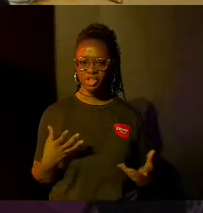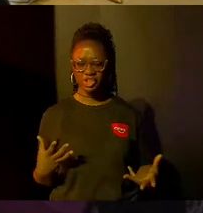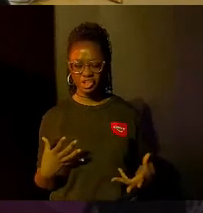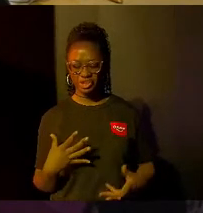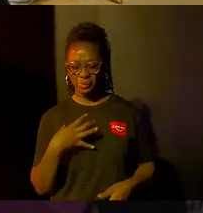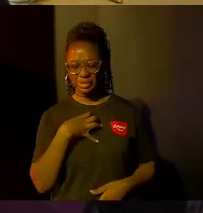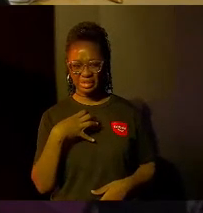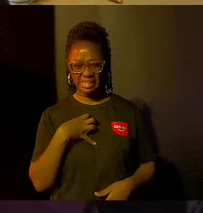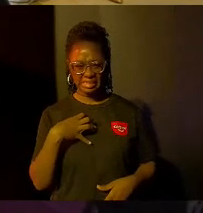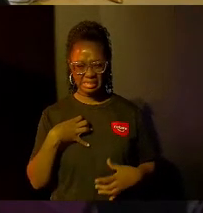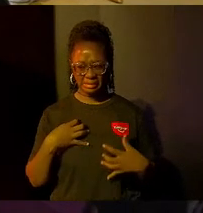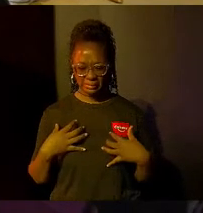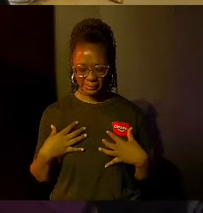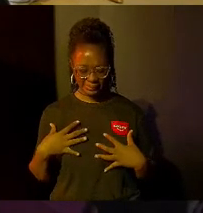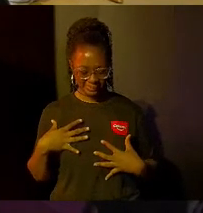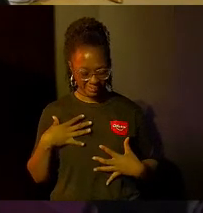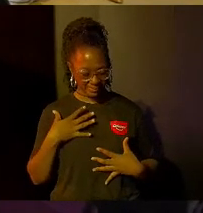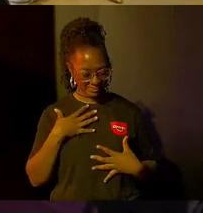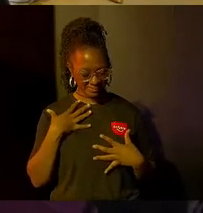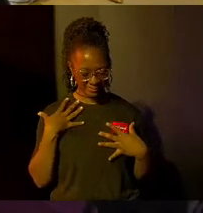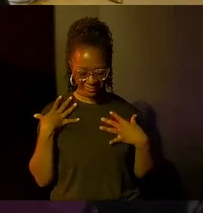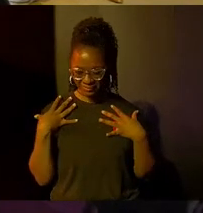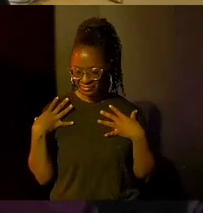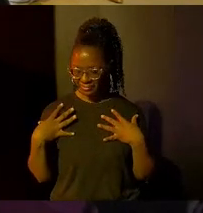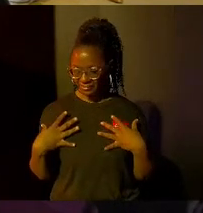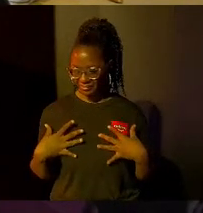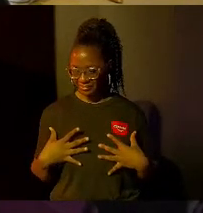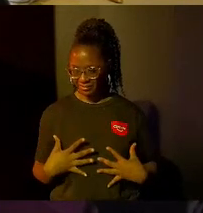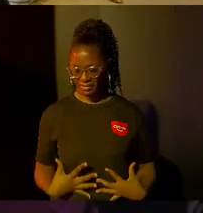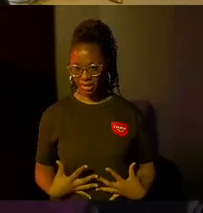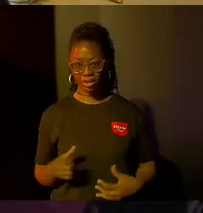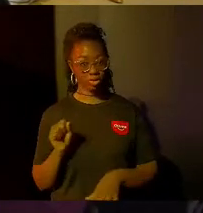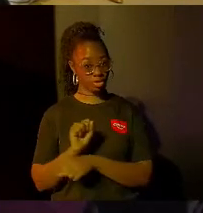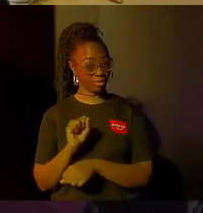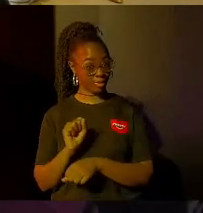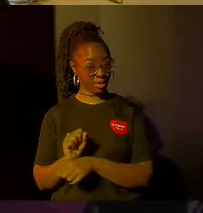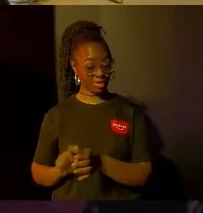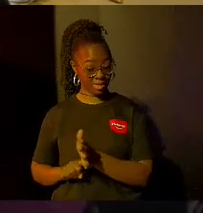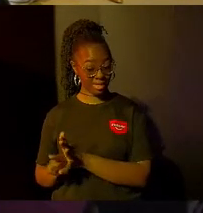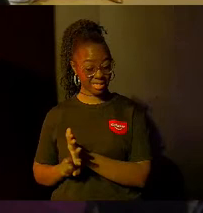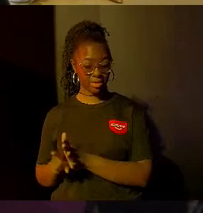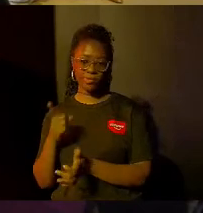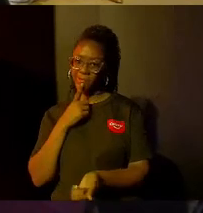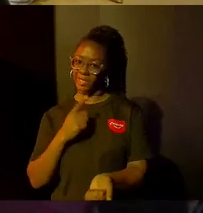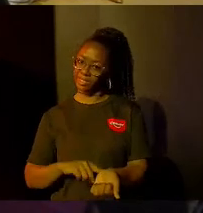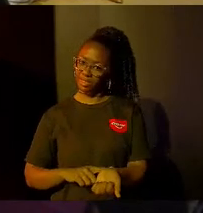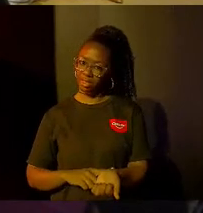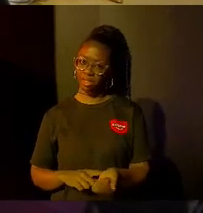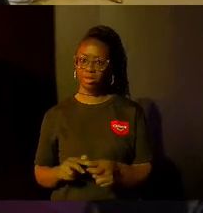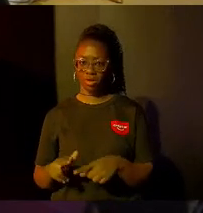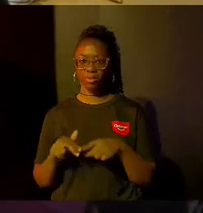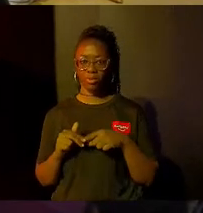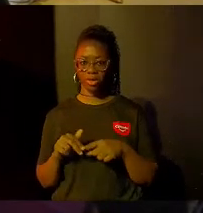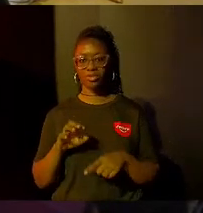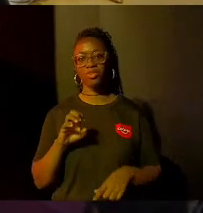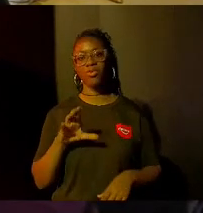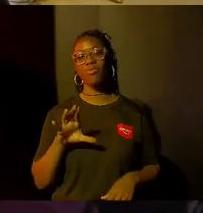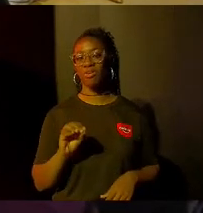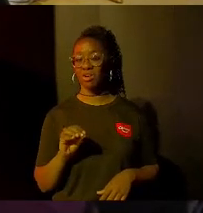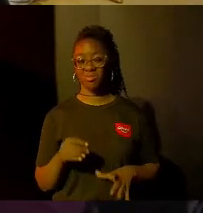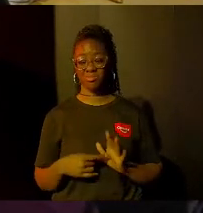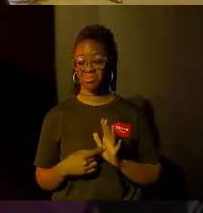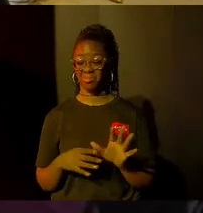sintomas todos e enquanto eu esperava o resultado do exame de sangue porque o exame de ecocardiograma não